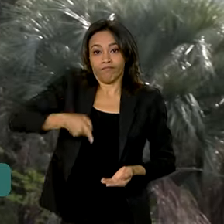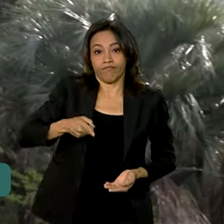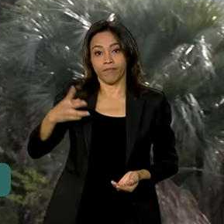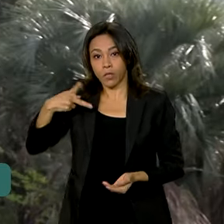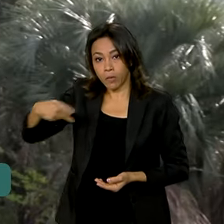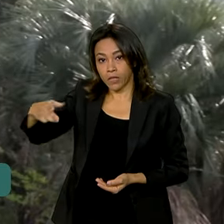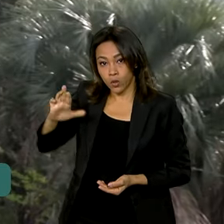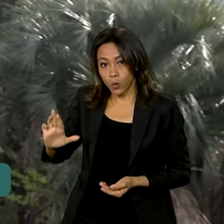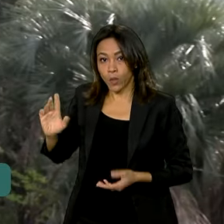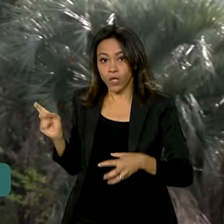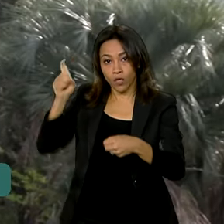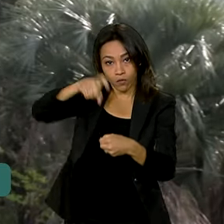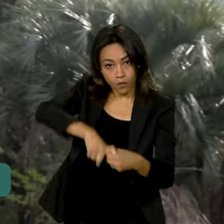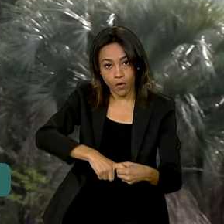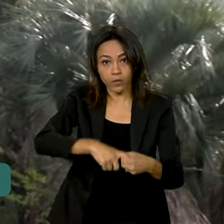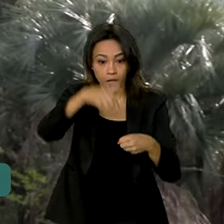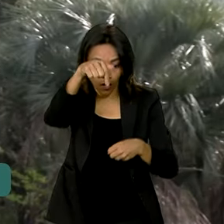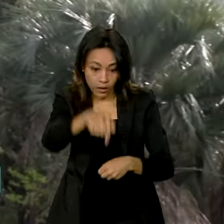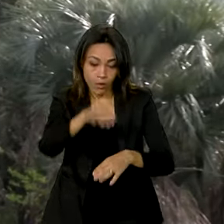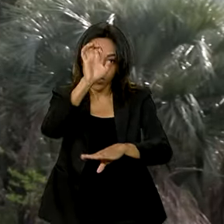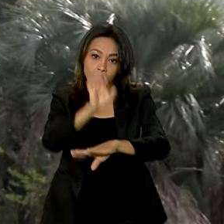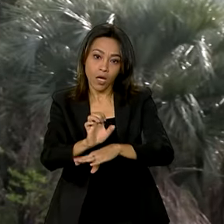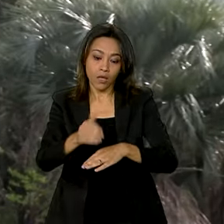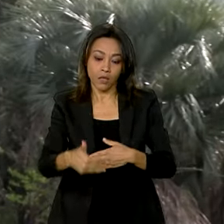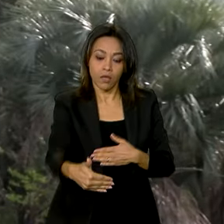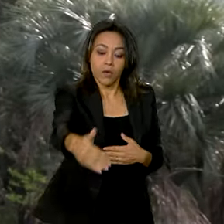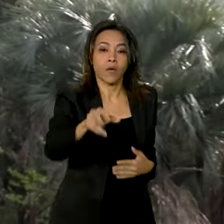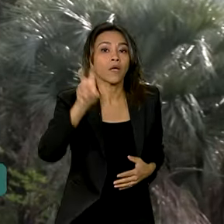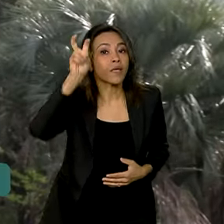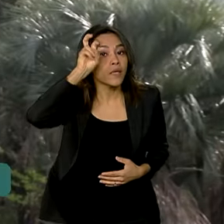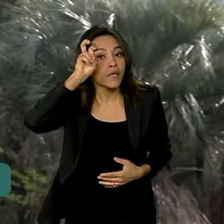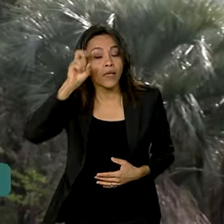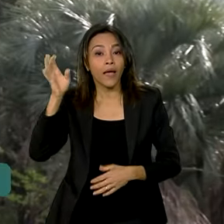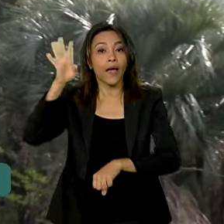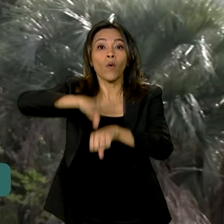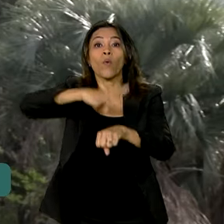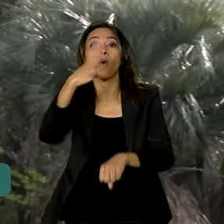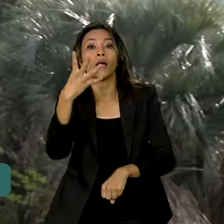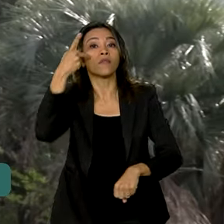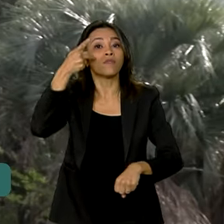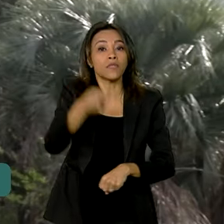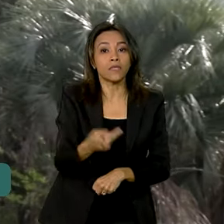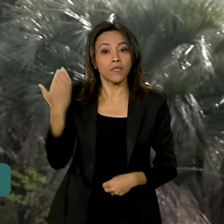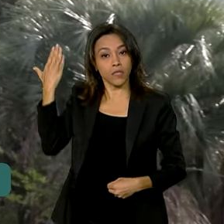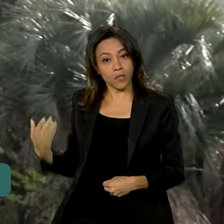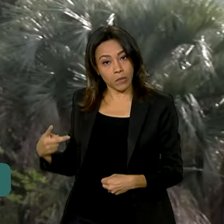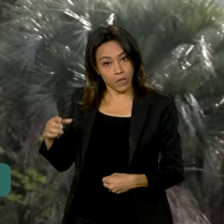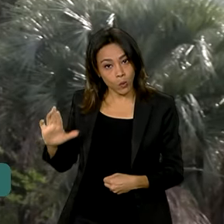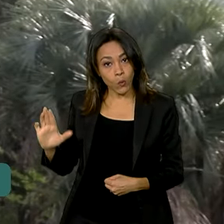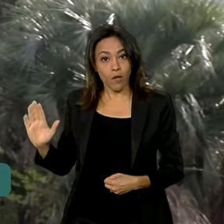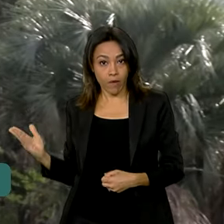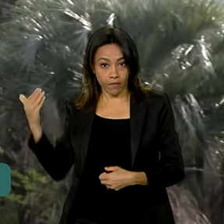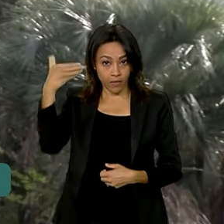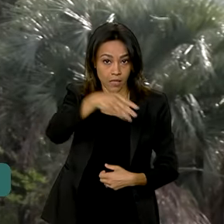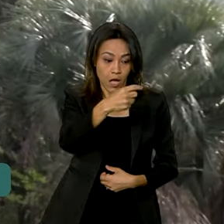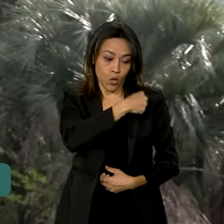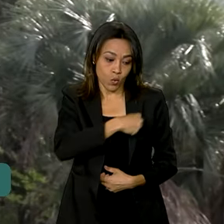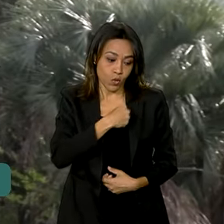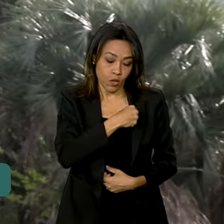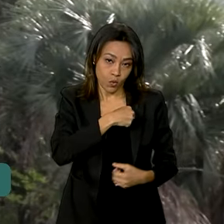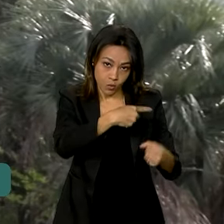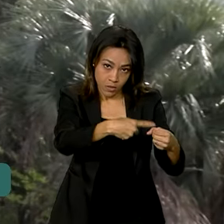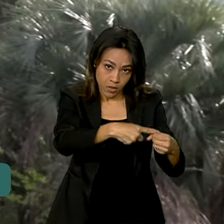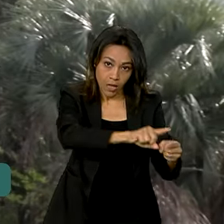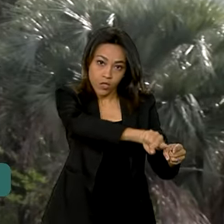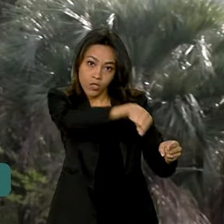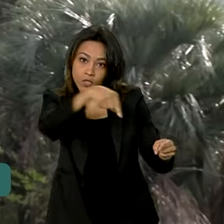ao estado nesta quinta-feira. É a quarta visita desde o começo dessa enchente. Lula vai visitar Cruzeiro do Sul e Arroio do